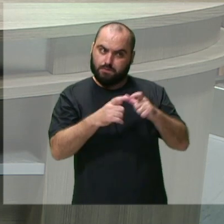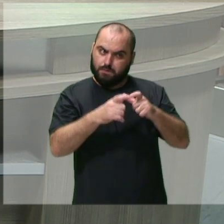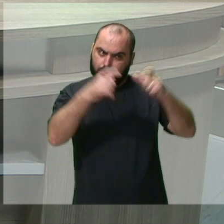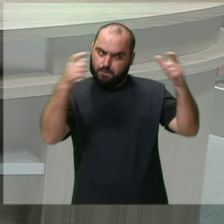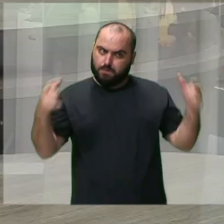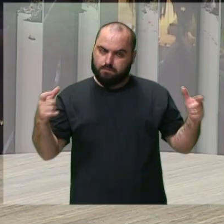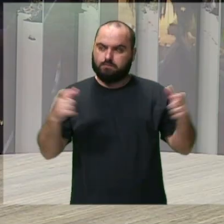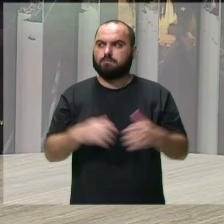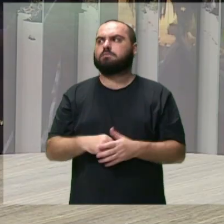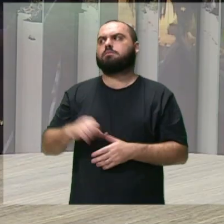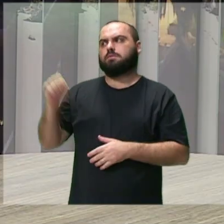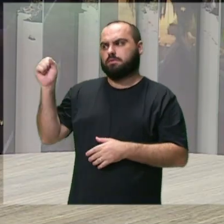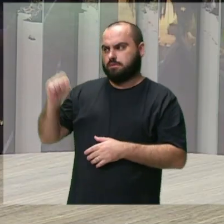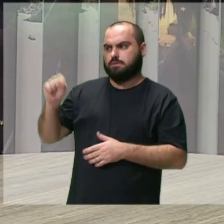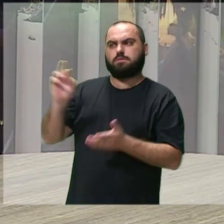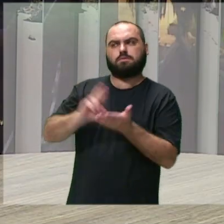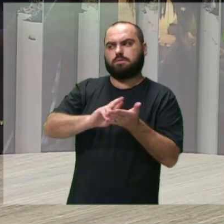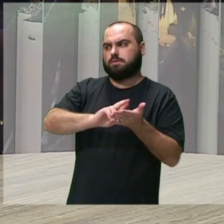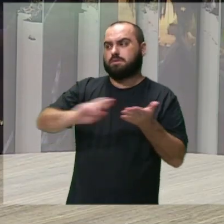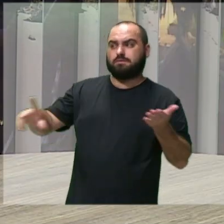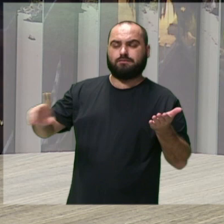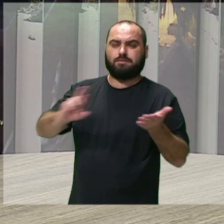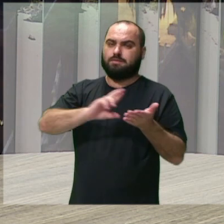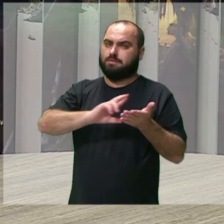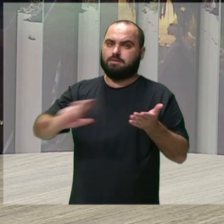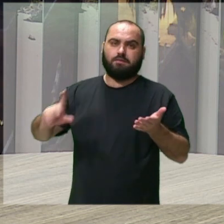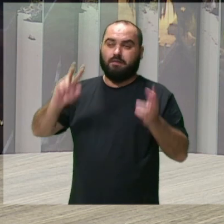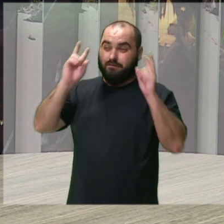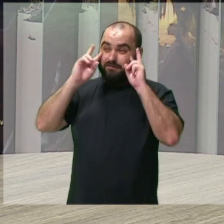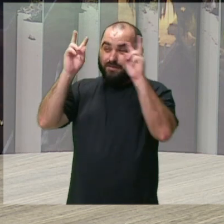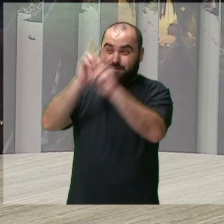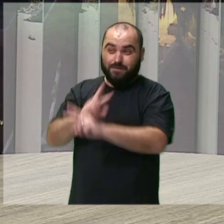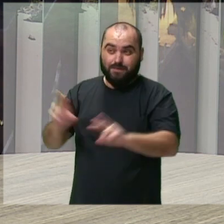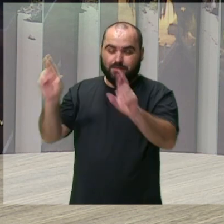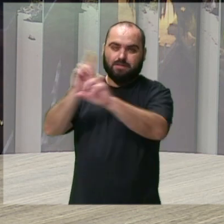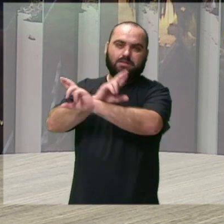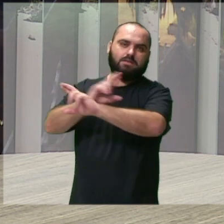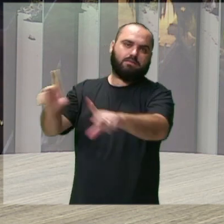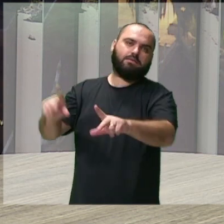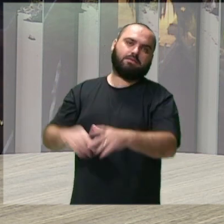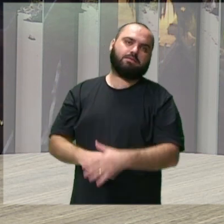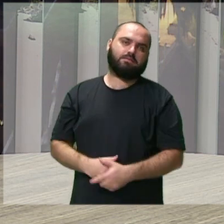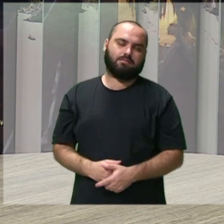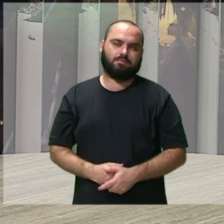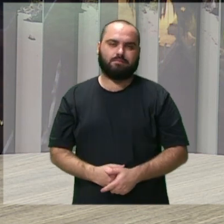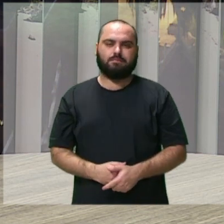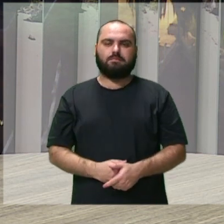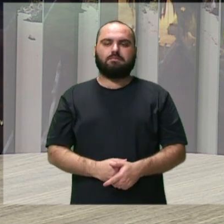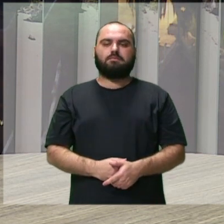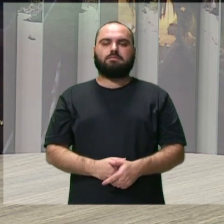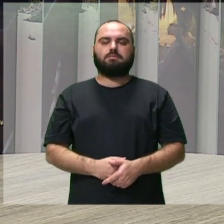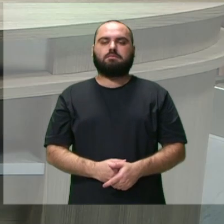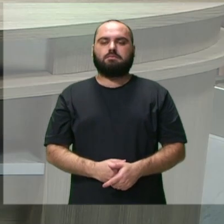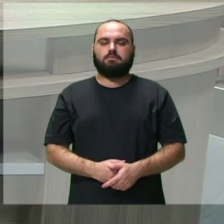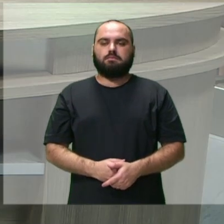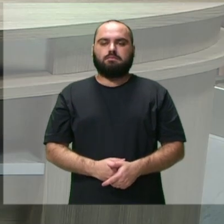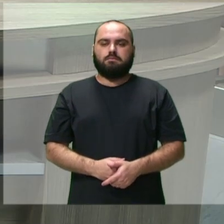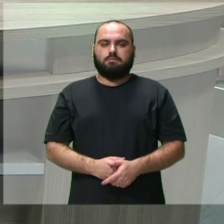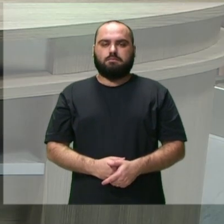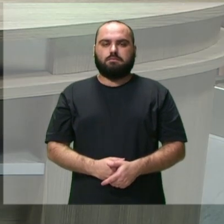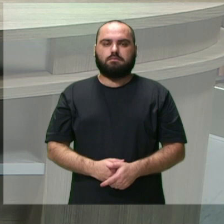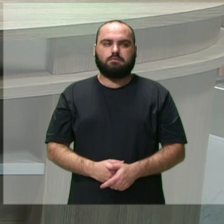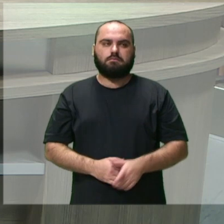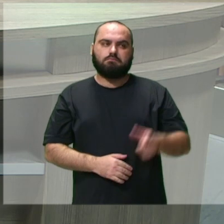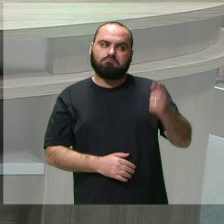um outro viés, é uma outra forma, uma outra visão, né, de trabalho. Eu vi que você transita